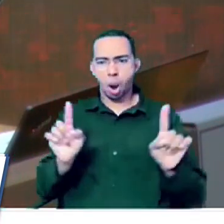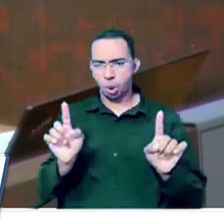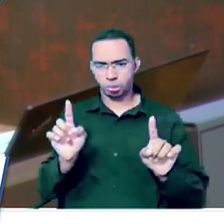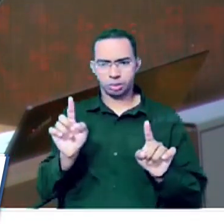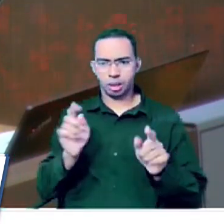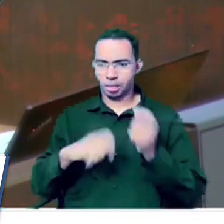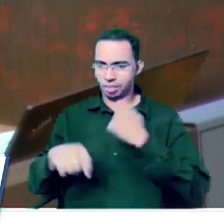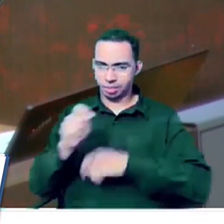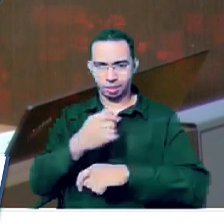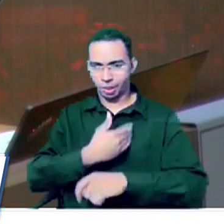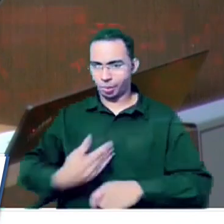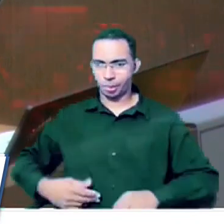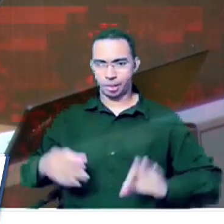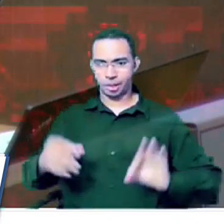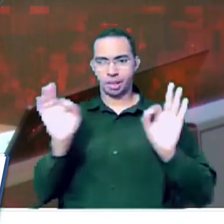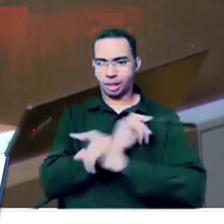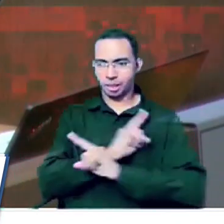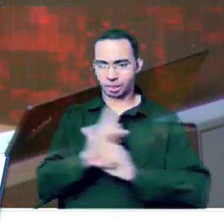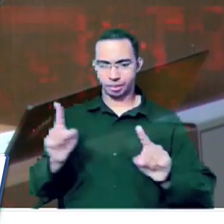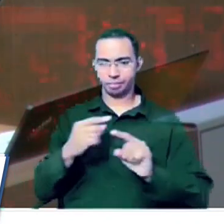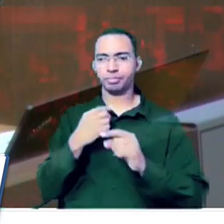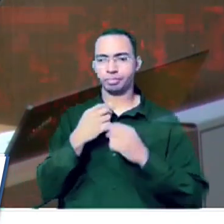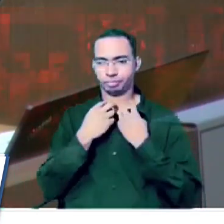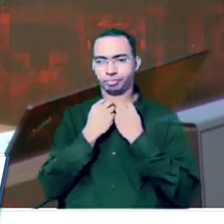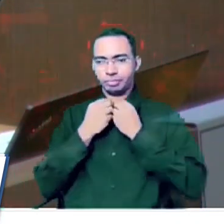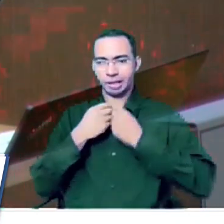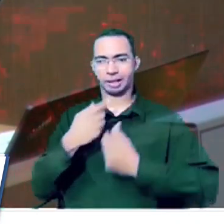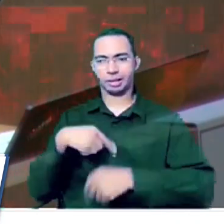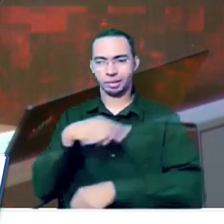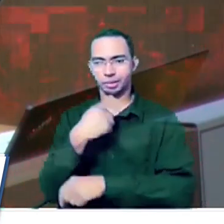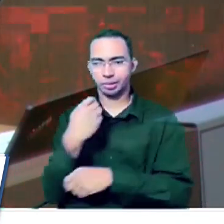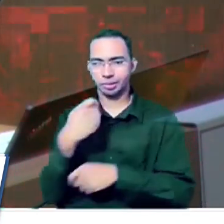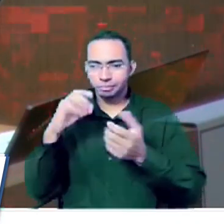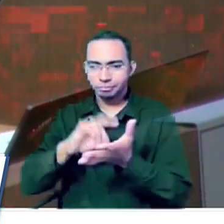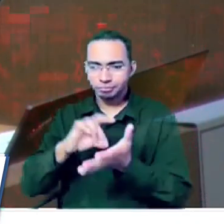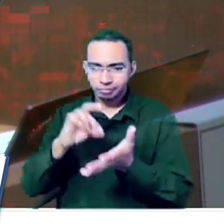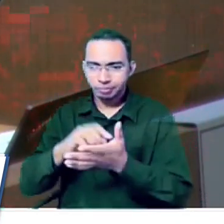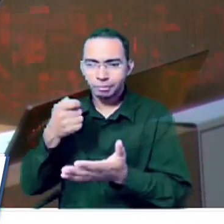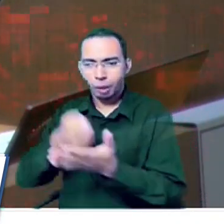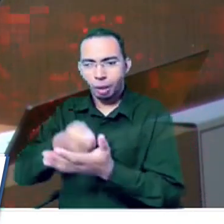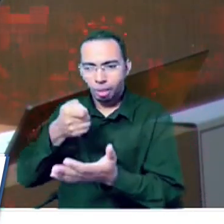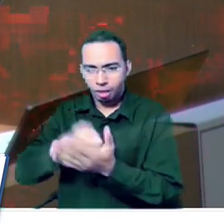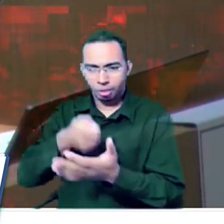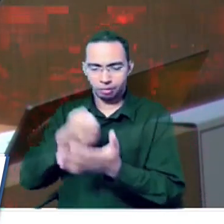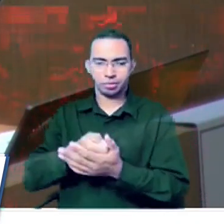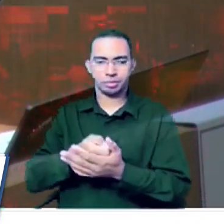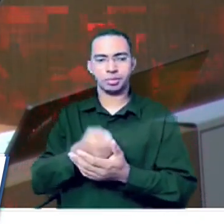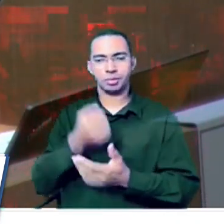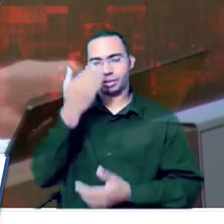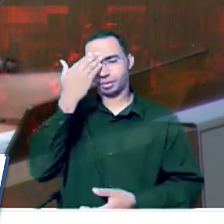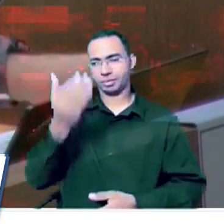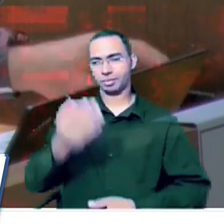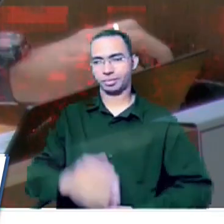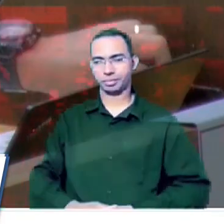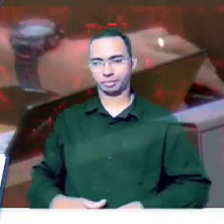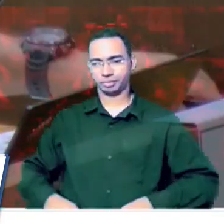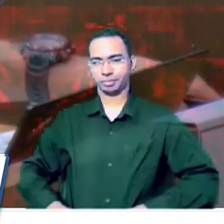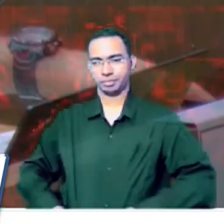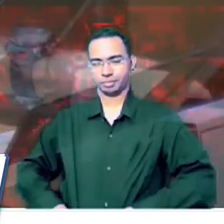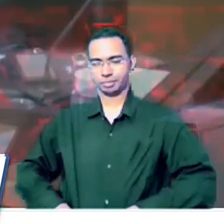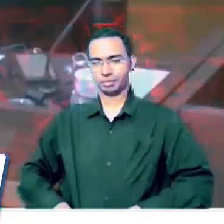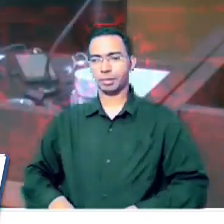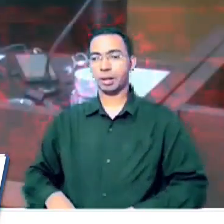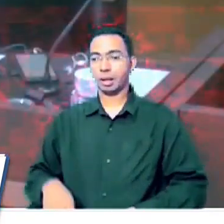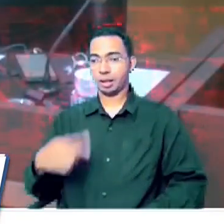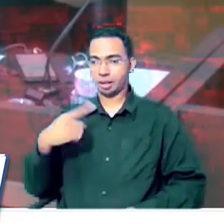pública. É essa questão que nós temos realmente que bater e cobrar. Obrigado, excelência. Excelência, a gente vê que a